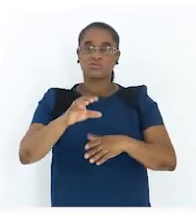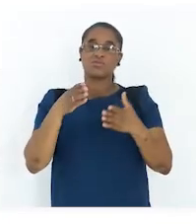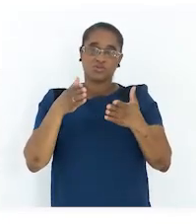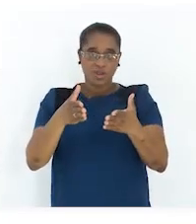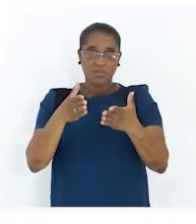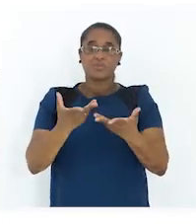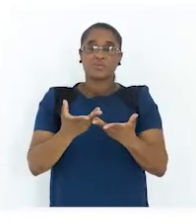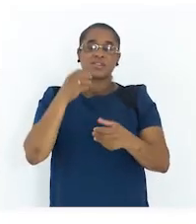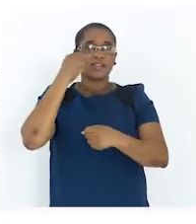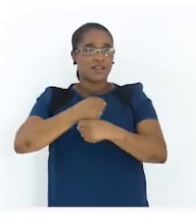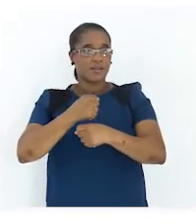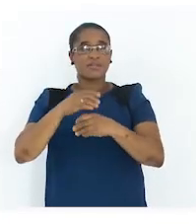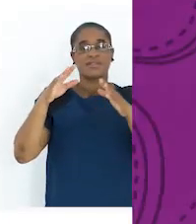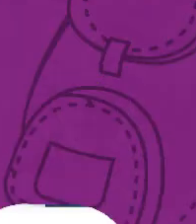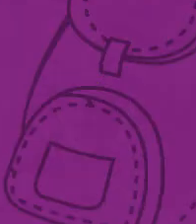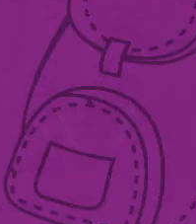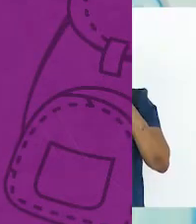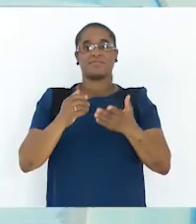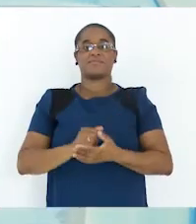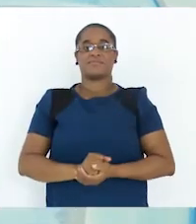de trabalho de casa.